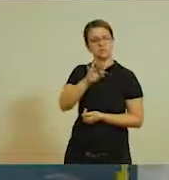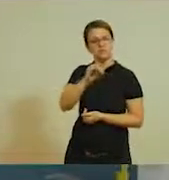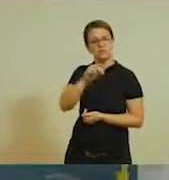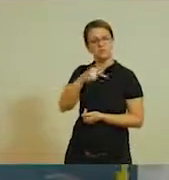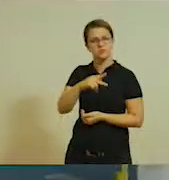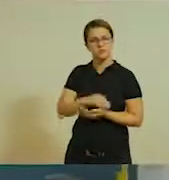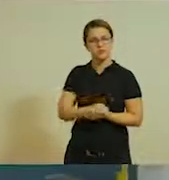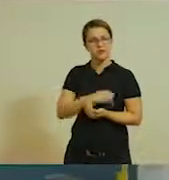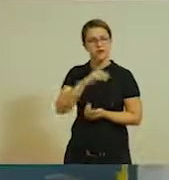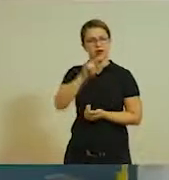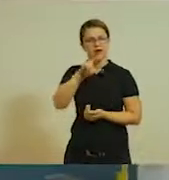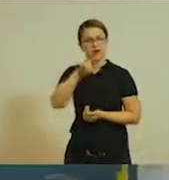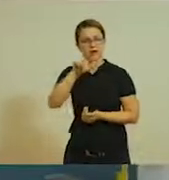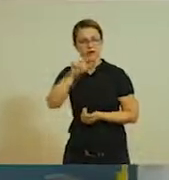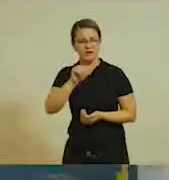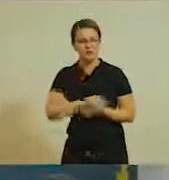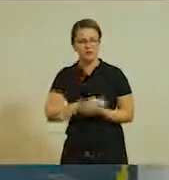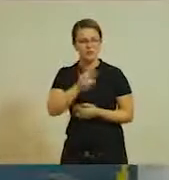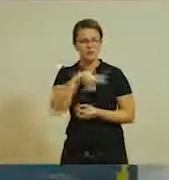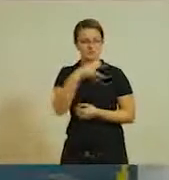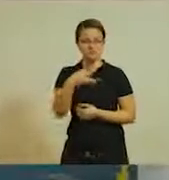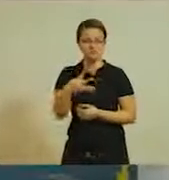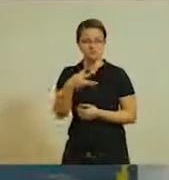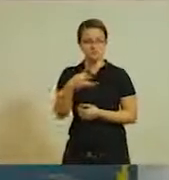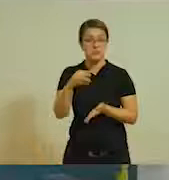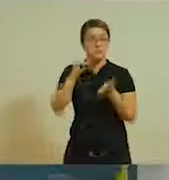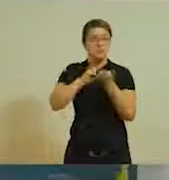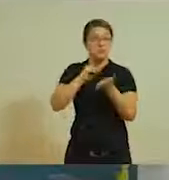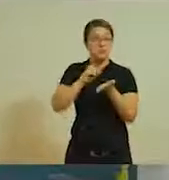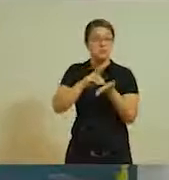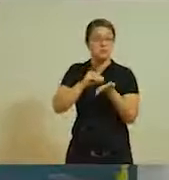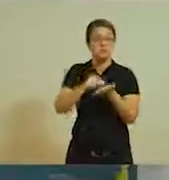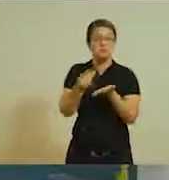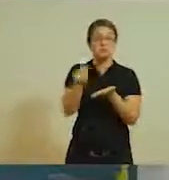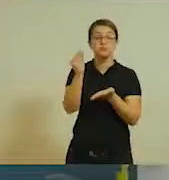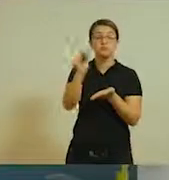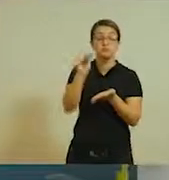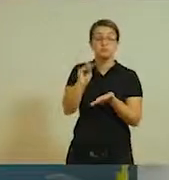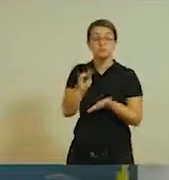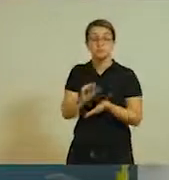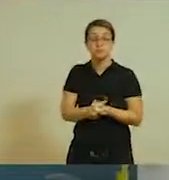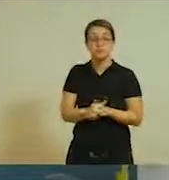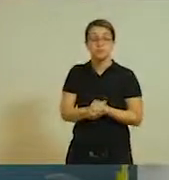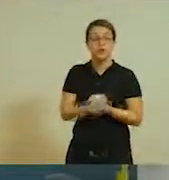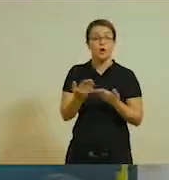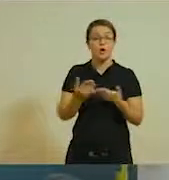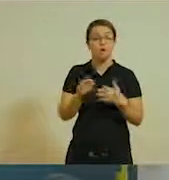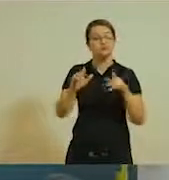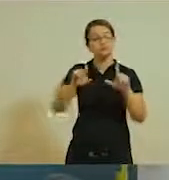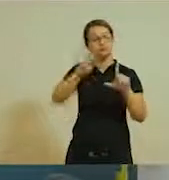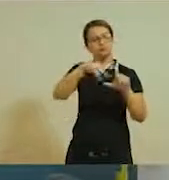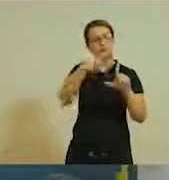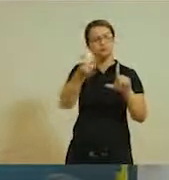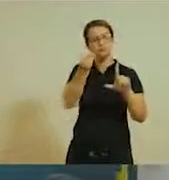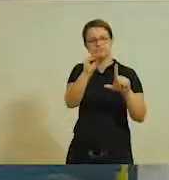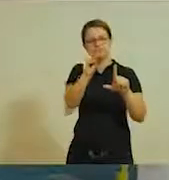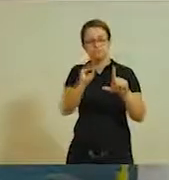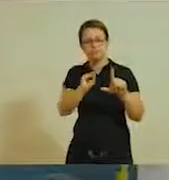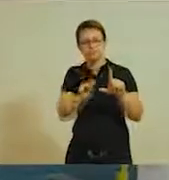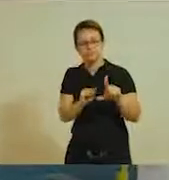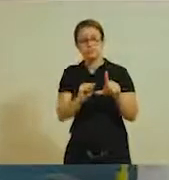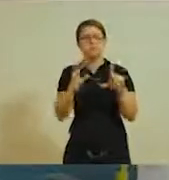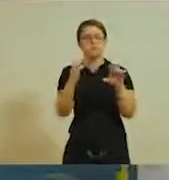triplo. Então, Carla deixou alguns espaços da tabela sem preencher. Complete a tabela de Carla e faça a soma